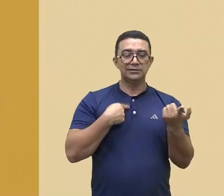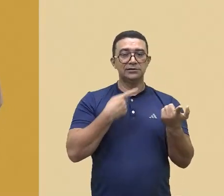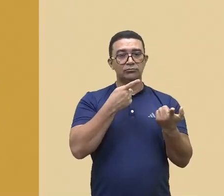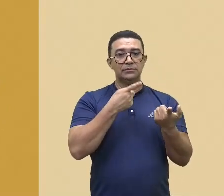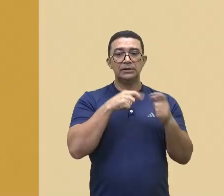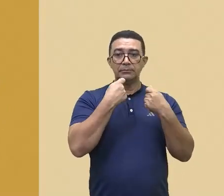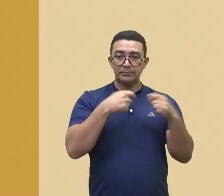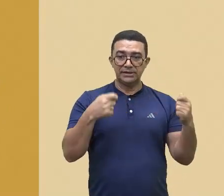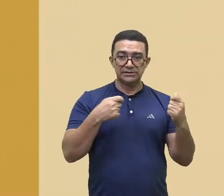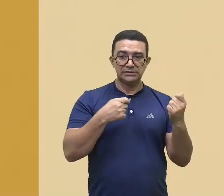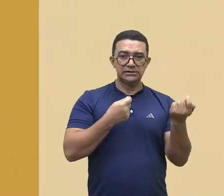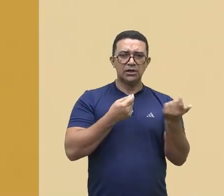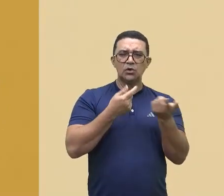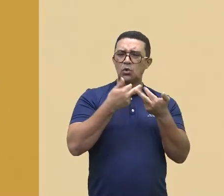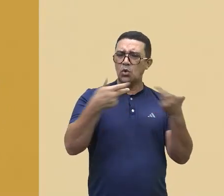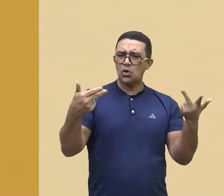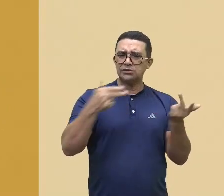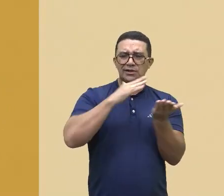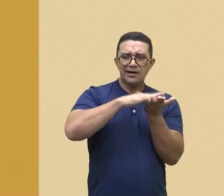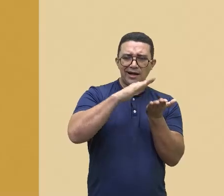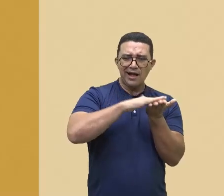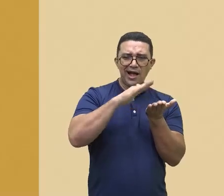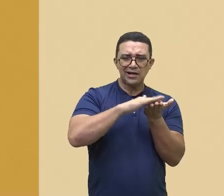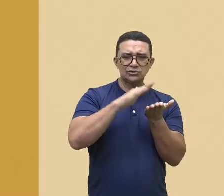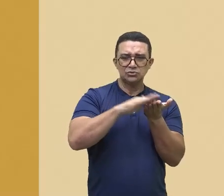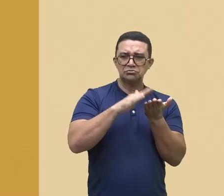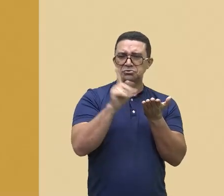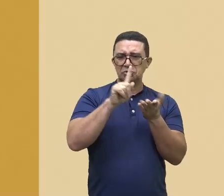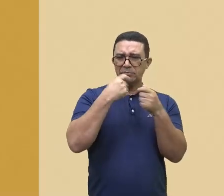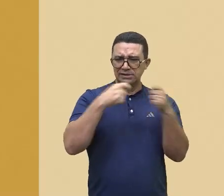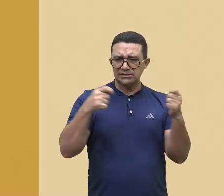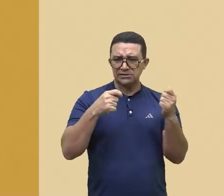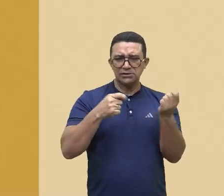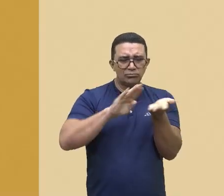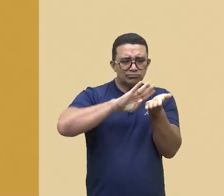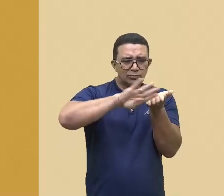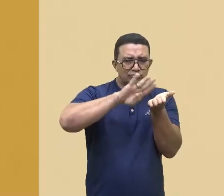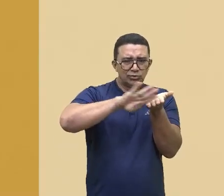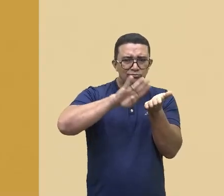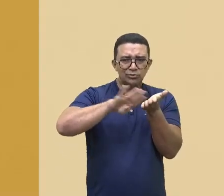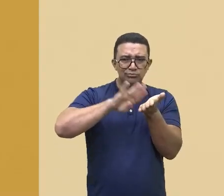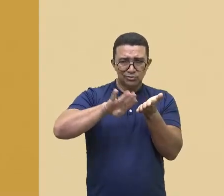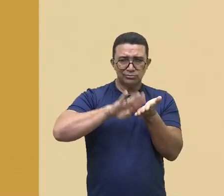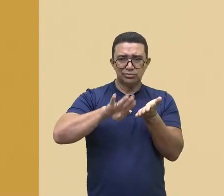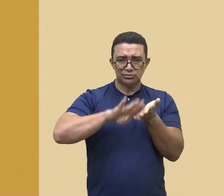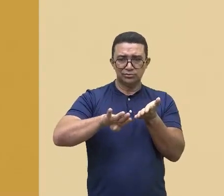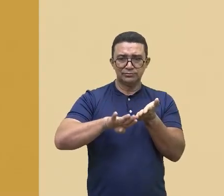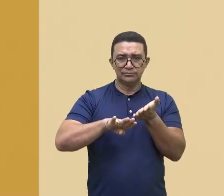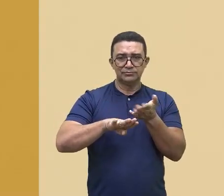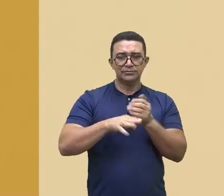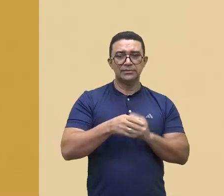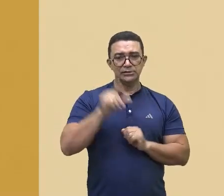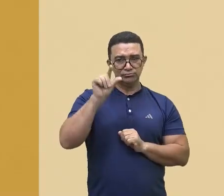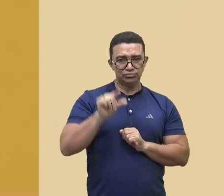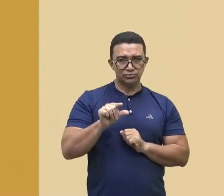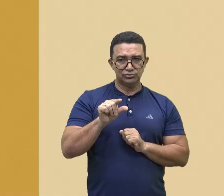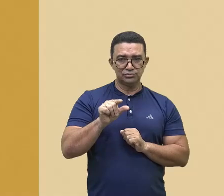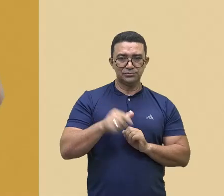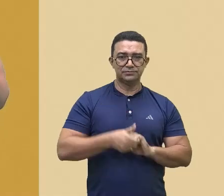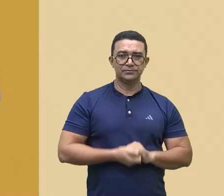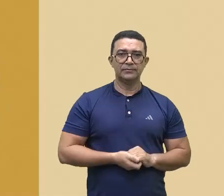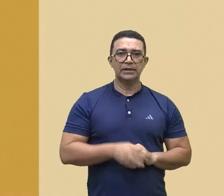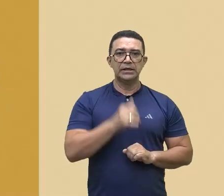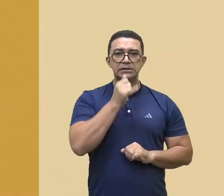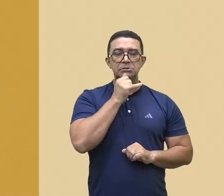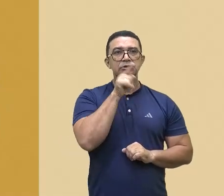reduzir aqueles gastos que não são desnecessários, mas também que não são tão importantes assim. Por exemplo,